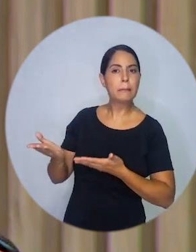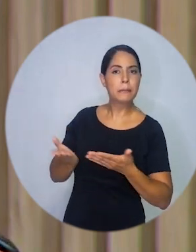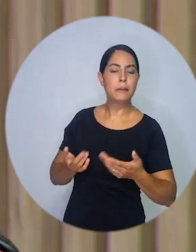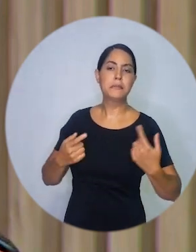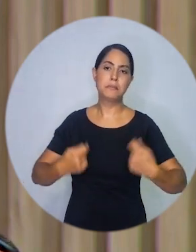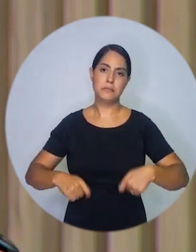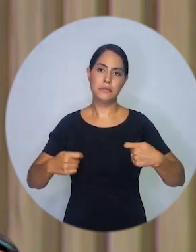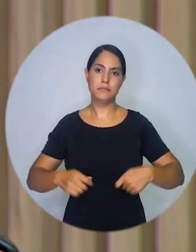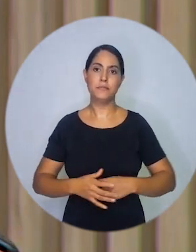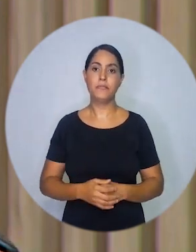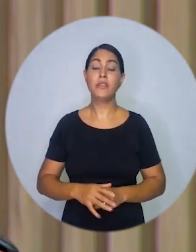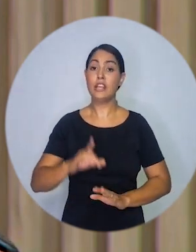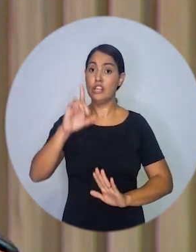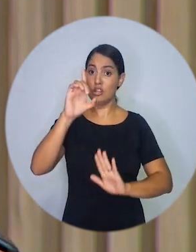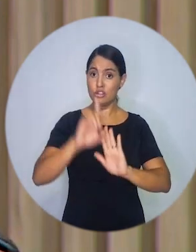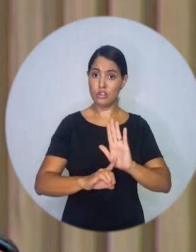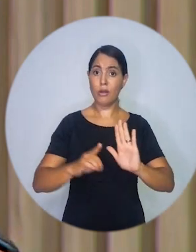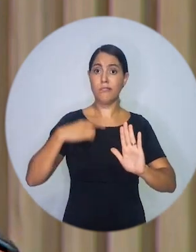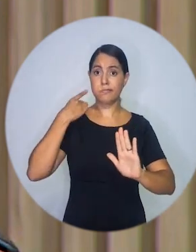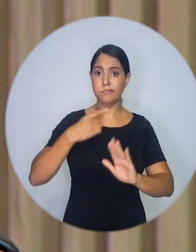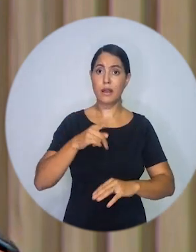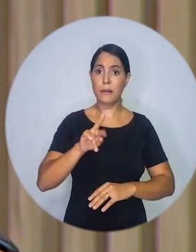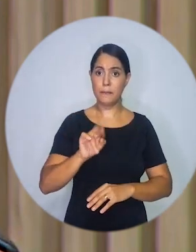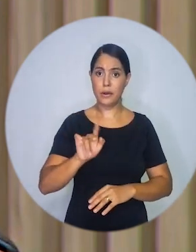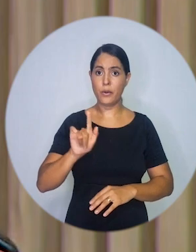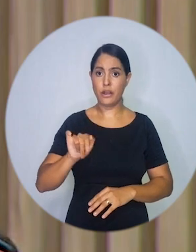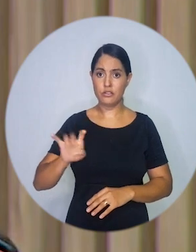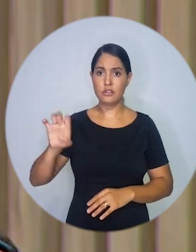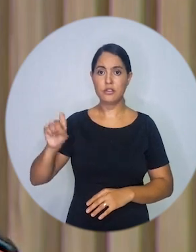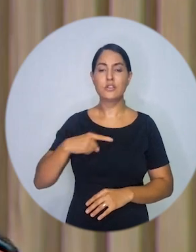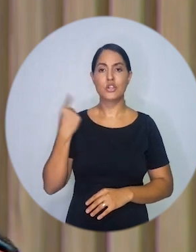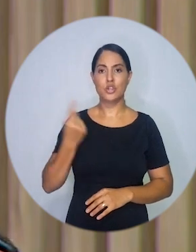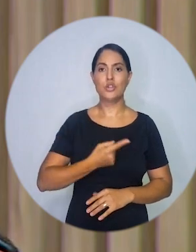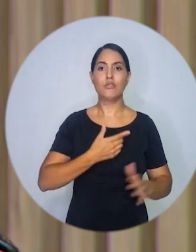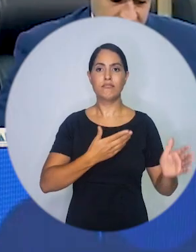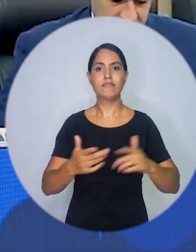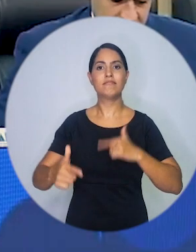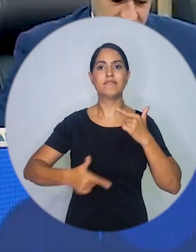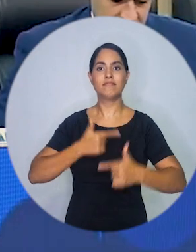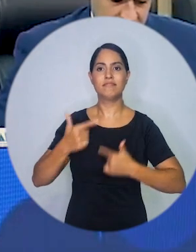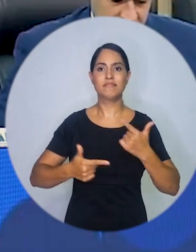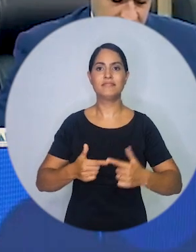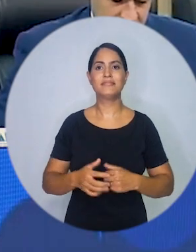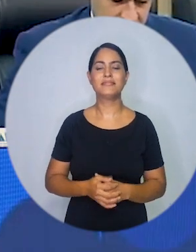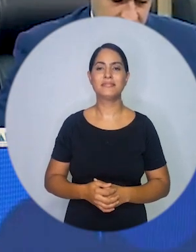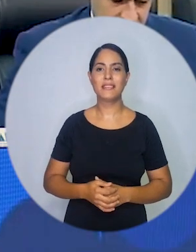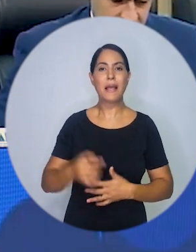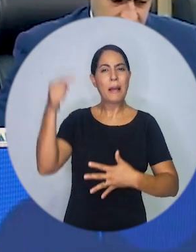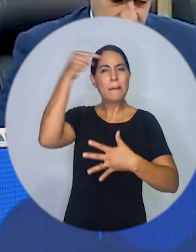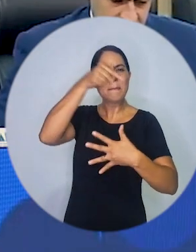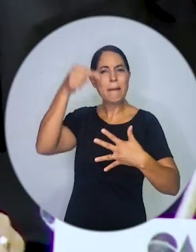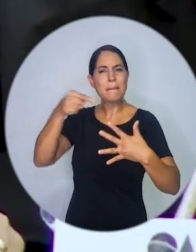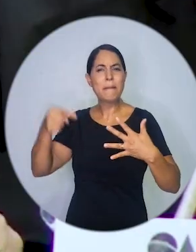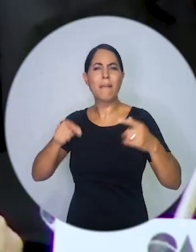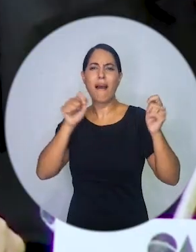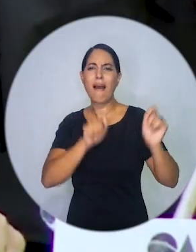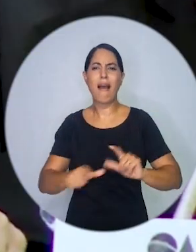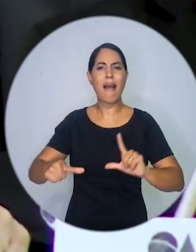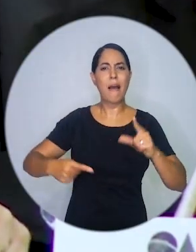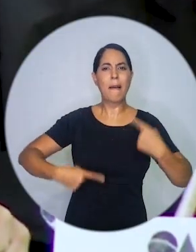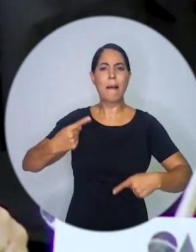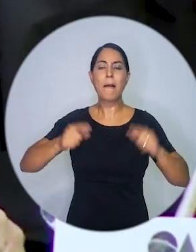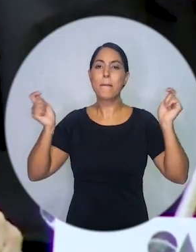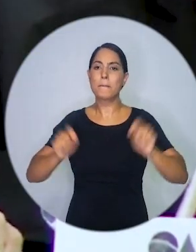e as prerrogativas estão na primeira ordem do dia do nosso trabalho. Esses e outros debates do Conselho Pleno você